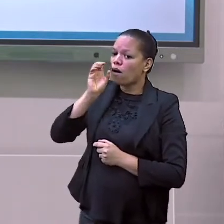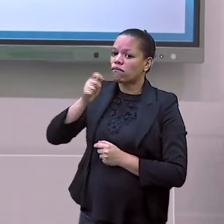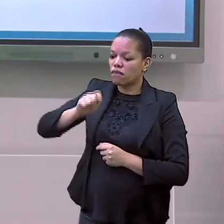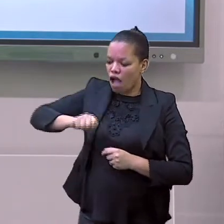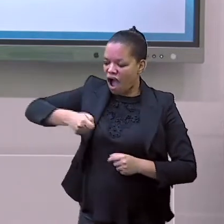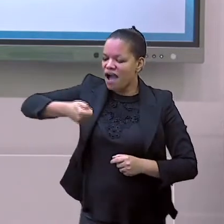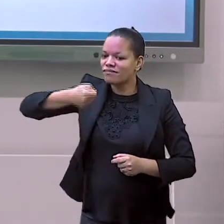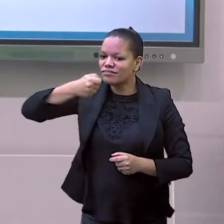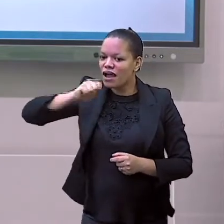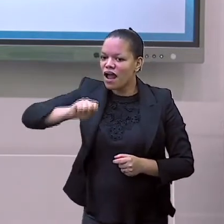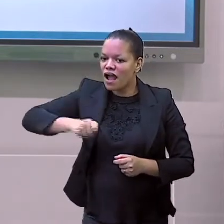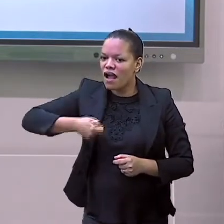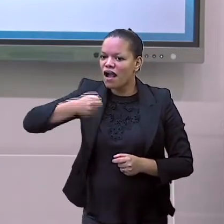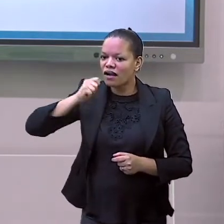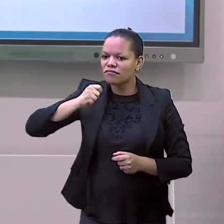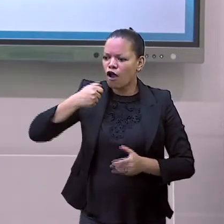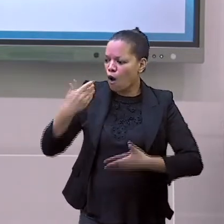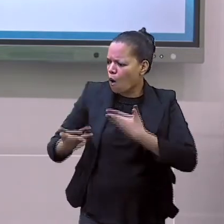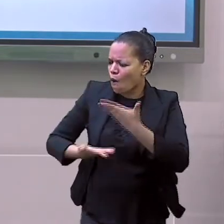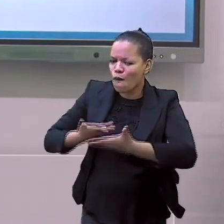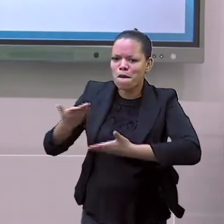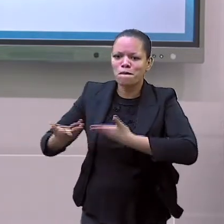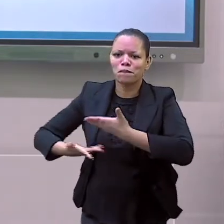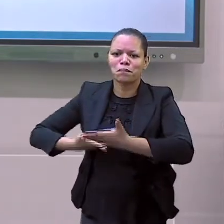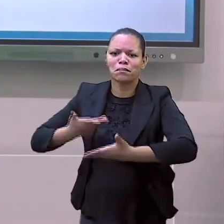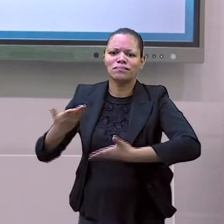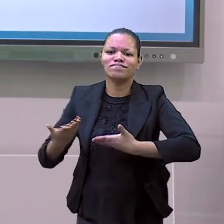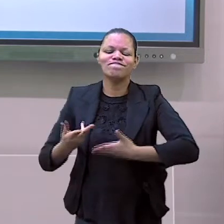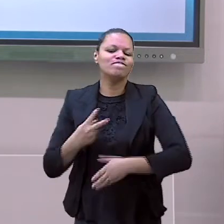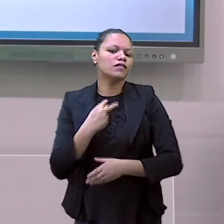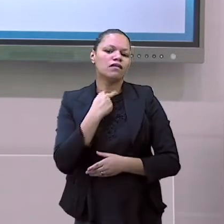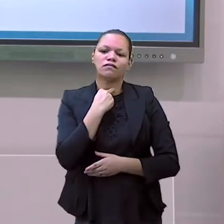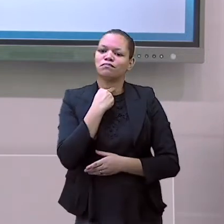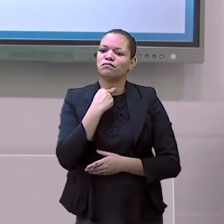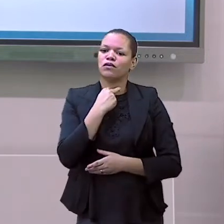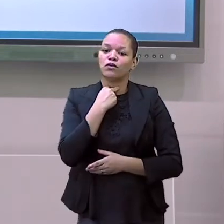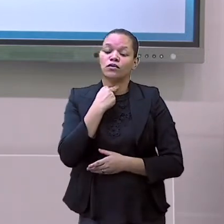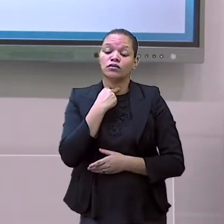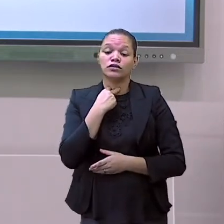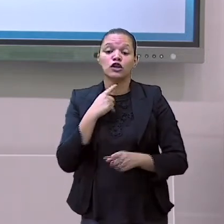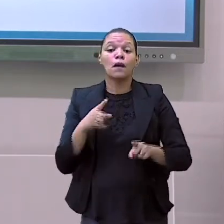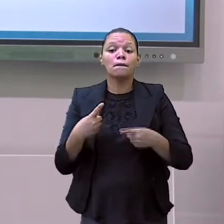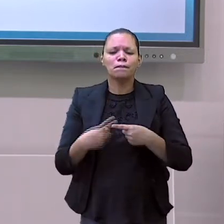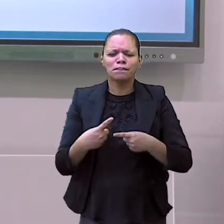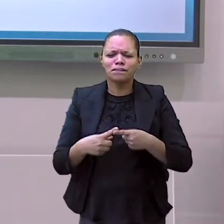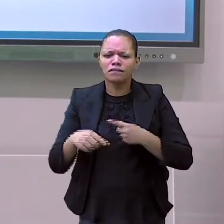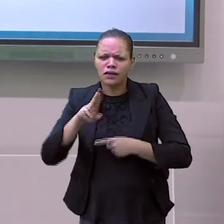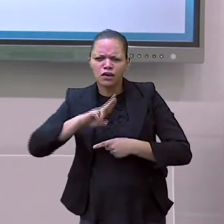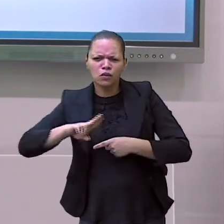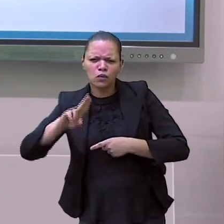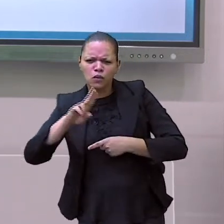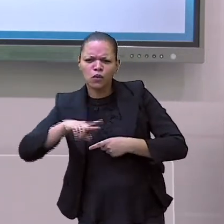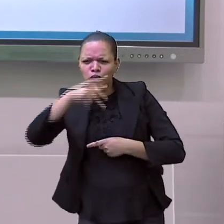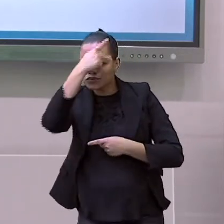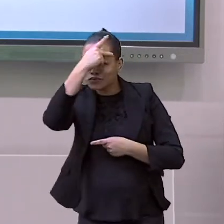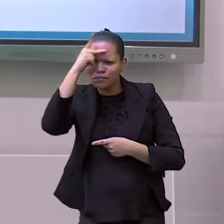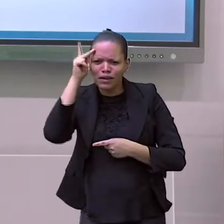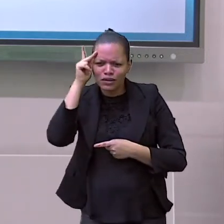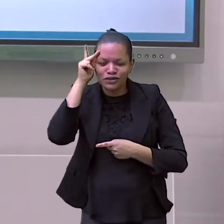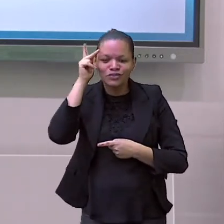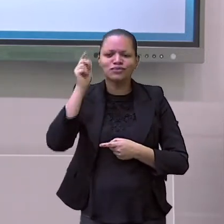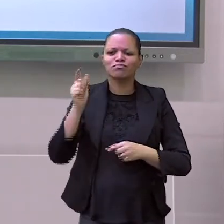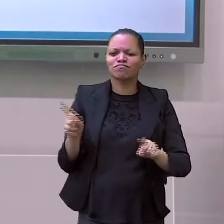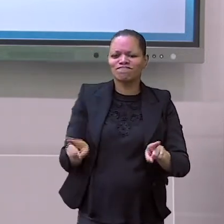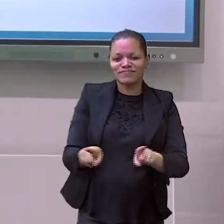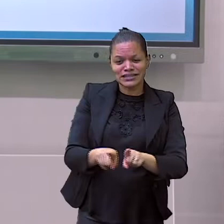uso pessoal, de uso individual. Higienização, higienizar